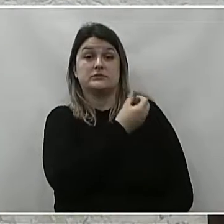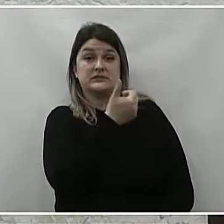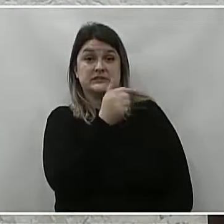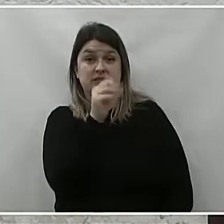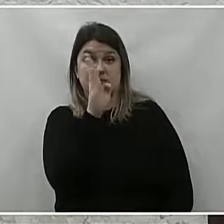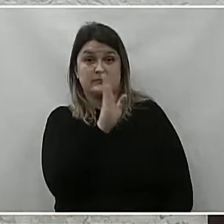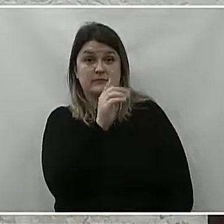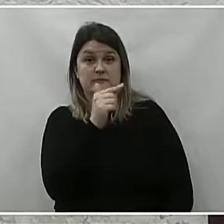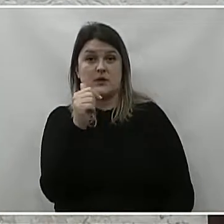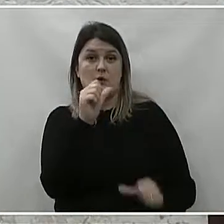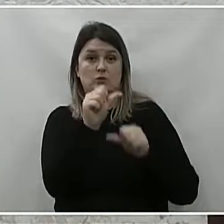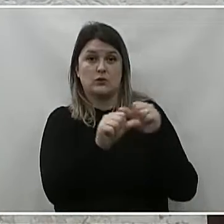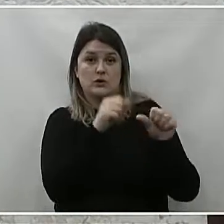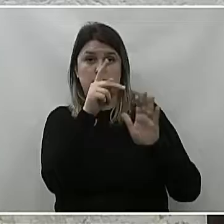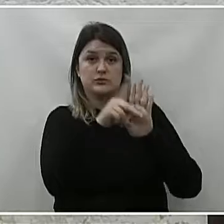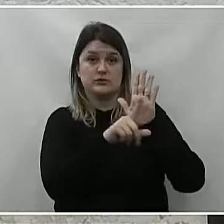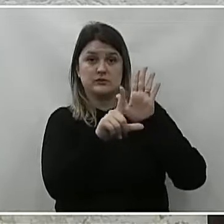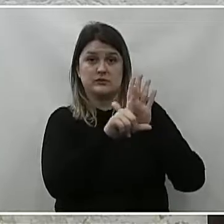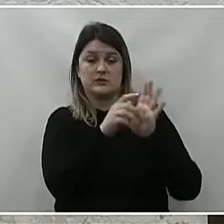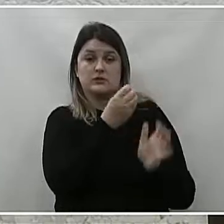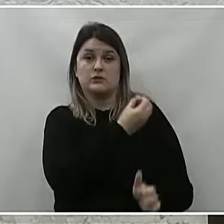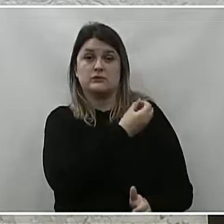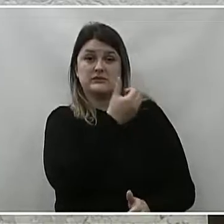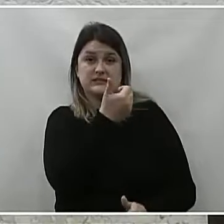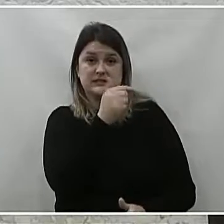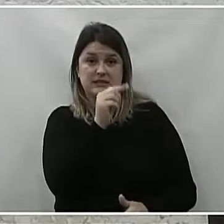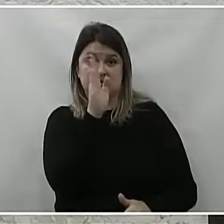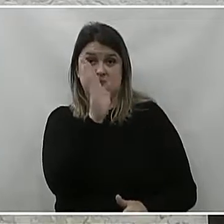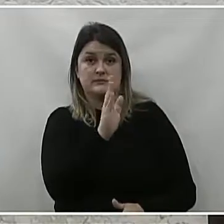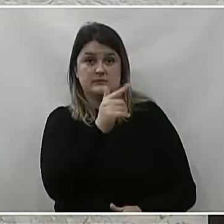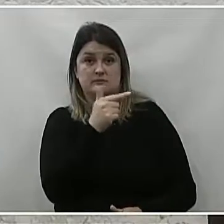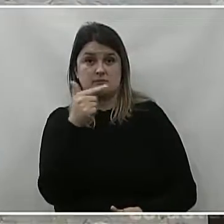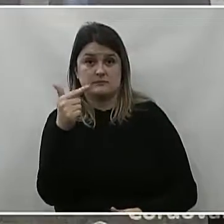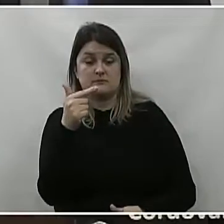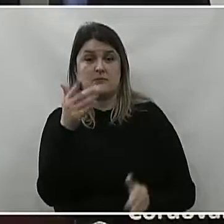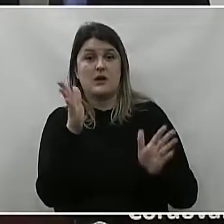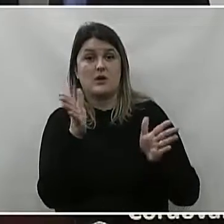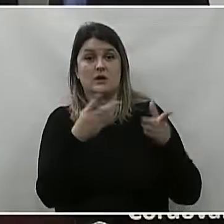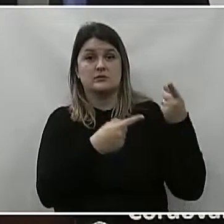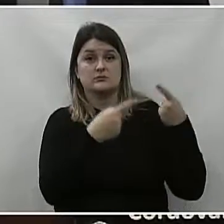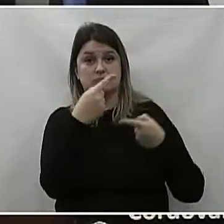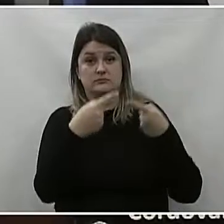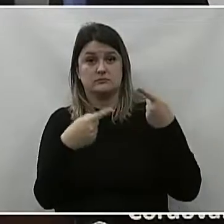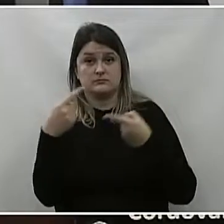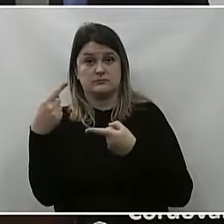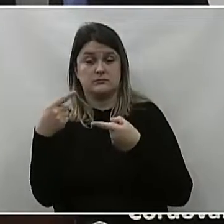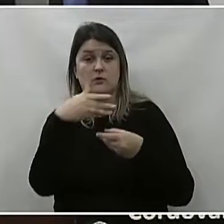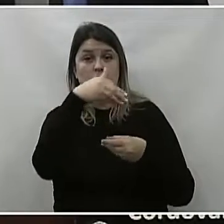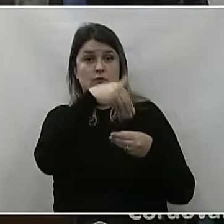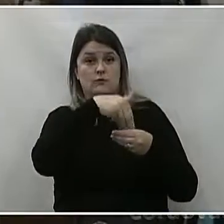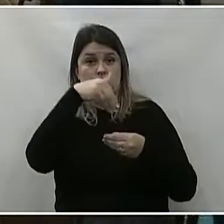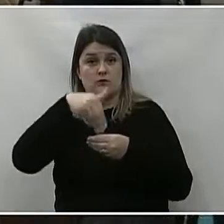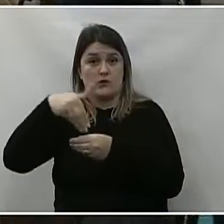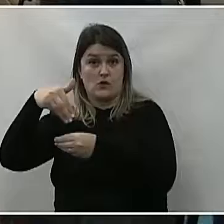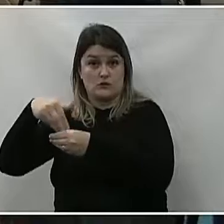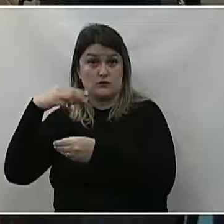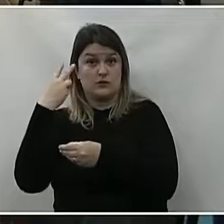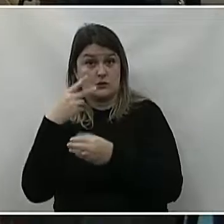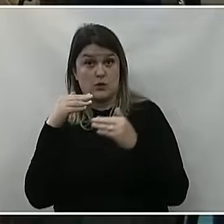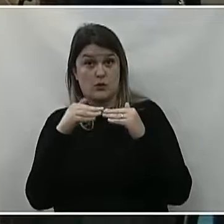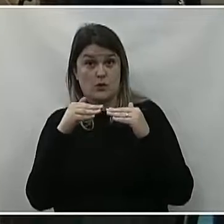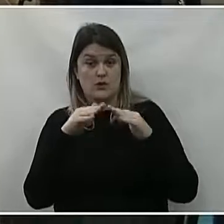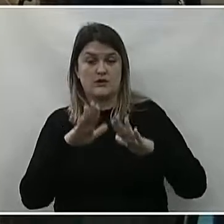2022. Altera o Projeto de Lei Ordinária, de número 17 de 2022. Em discussão. Em votação. Senhores